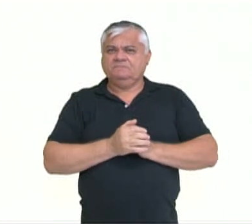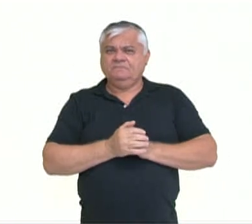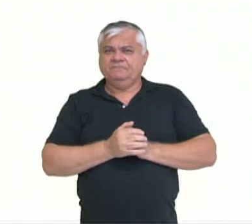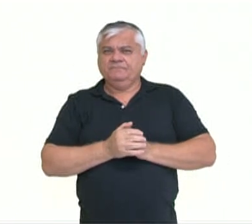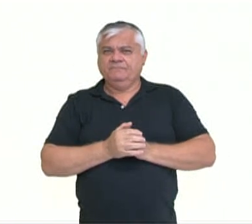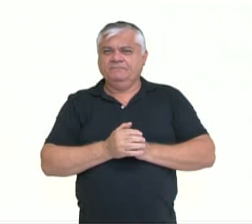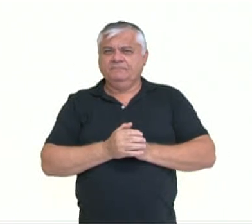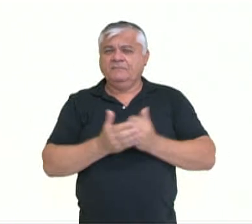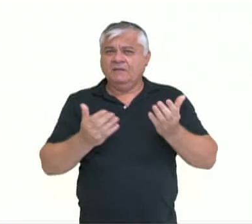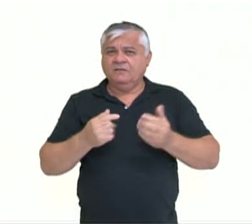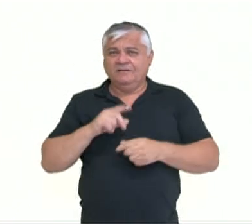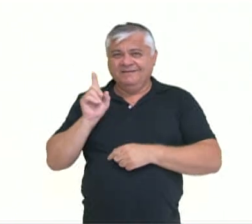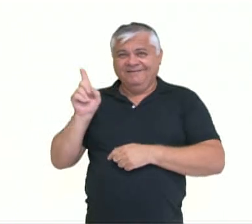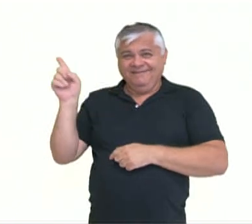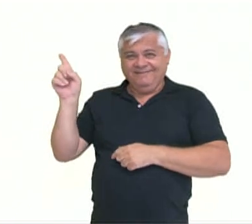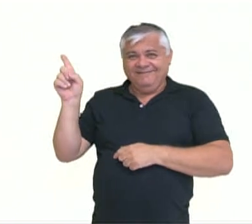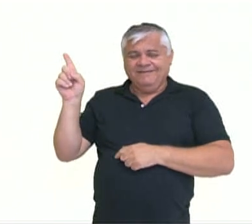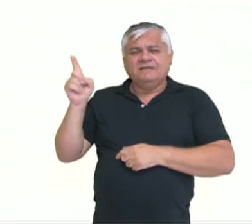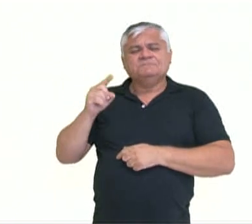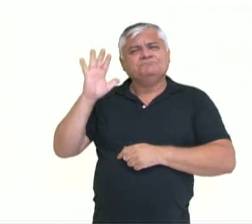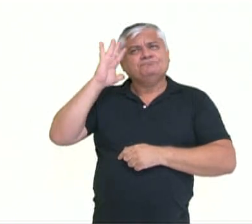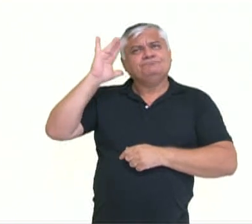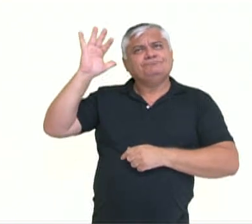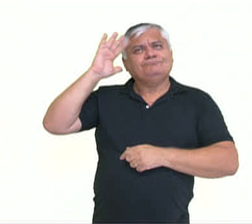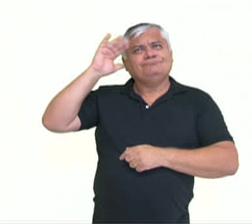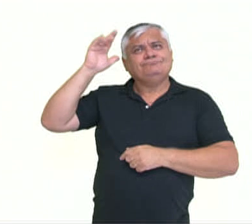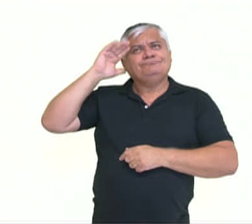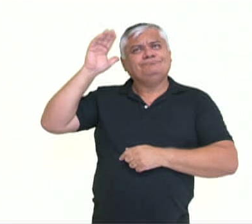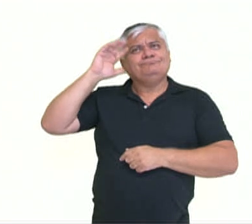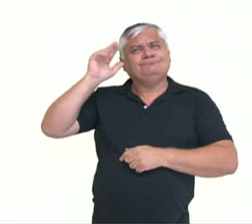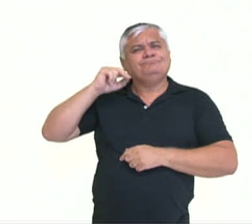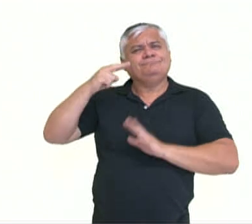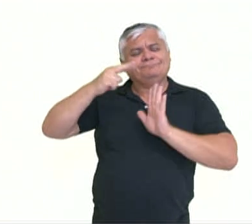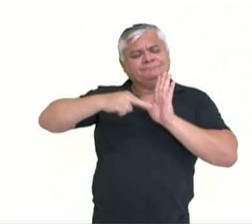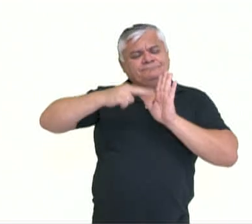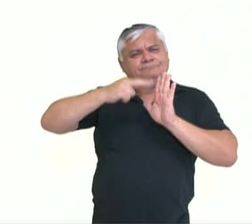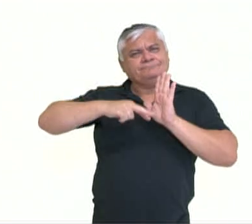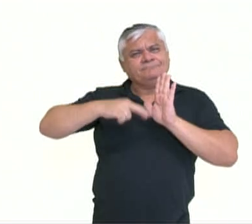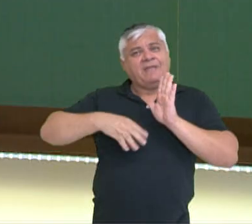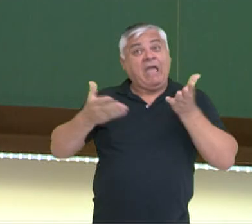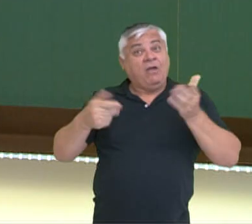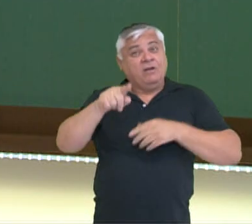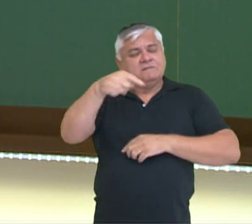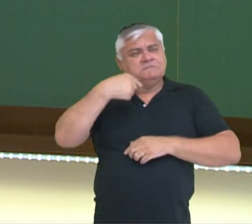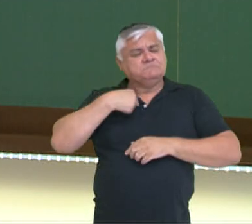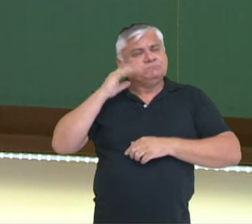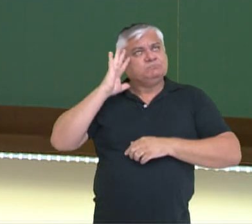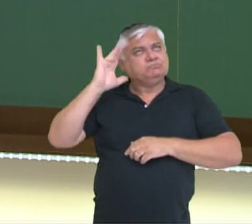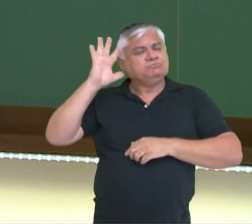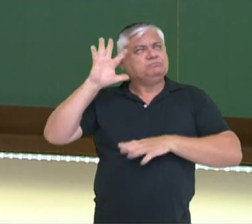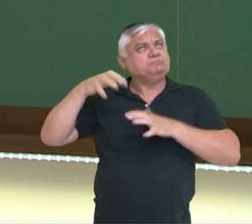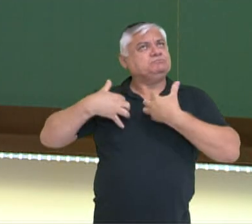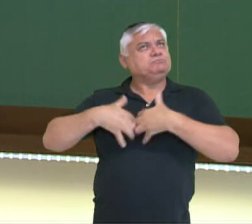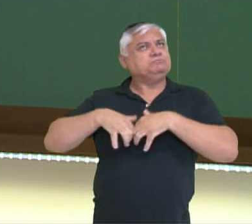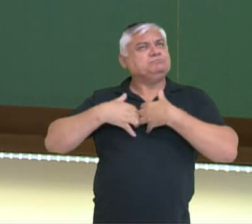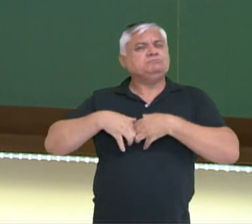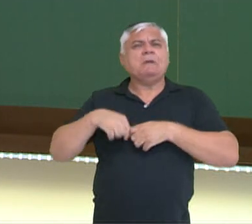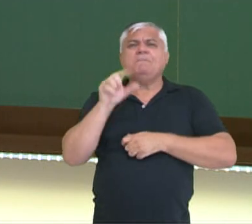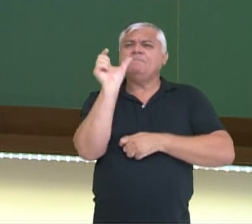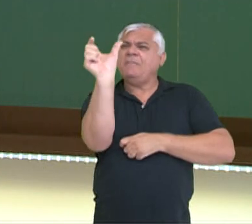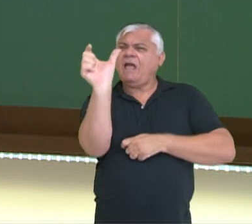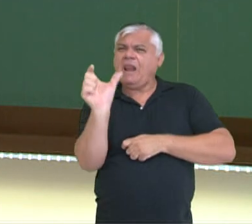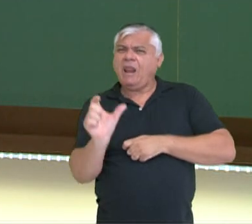respeito desses primeiros versos que nós lemos? Então pense agora, a partir desse momento, no termo, na